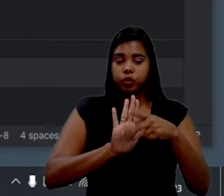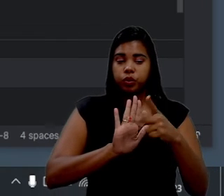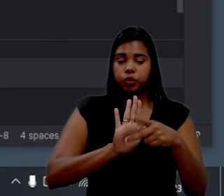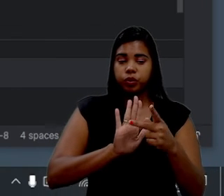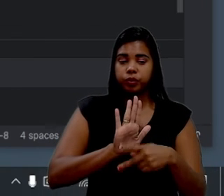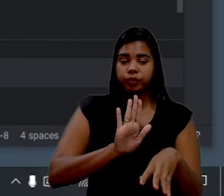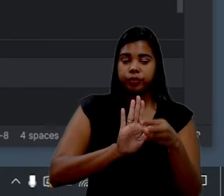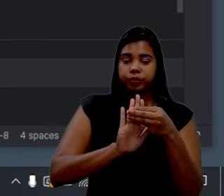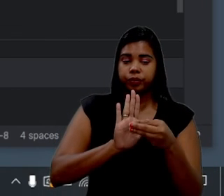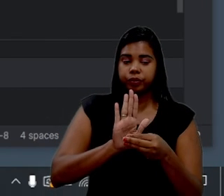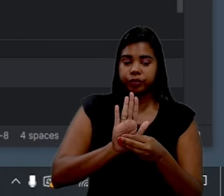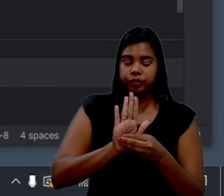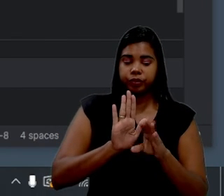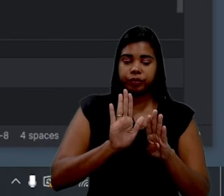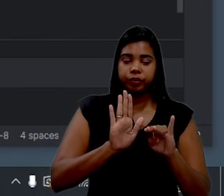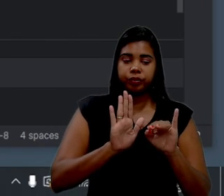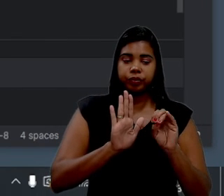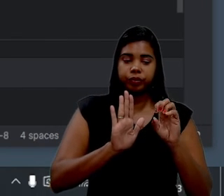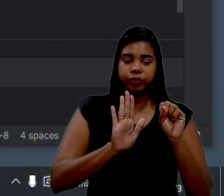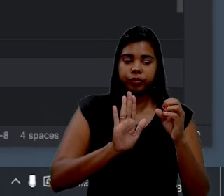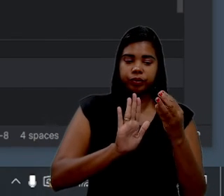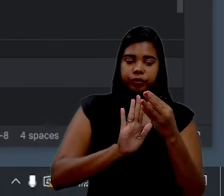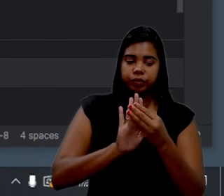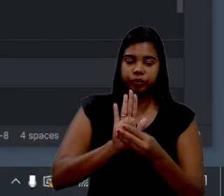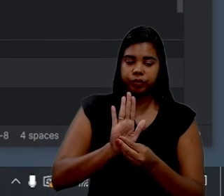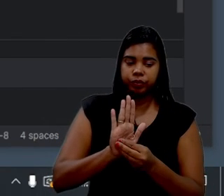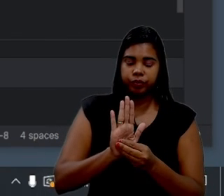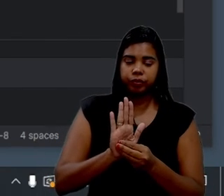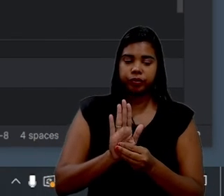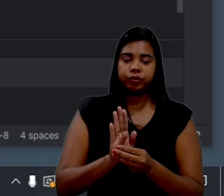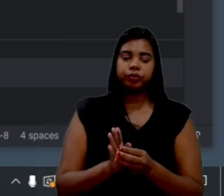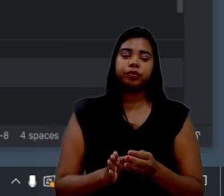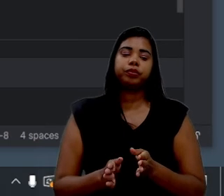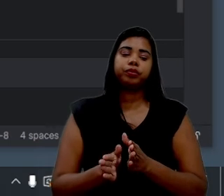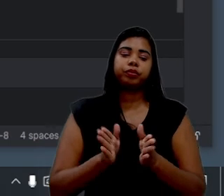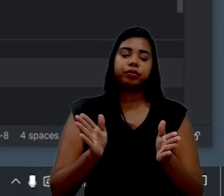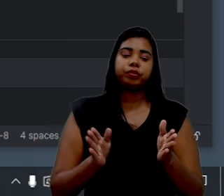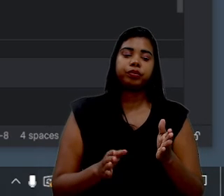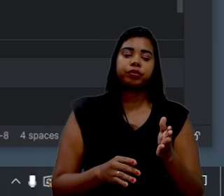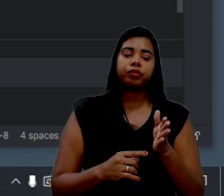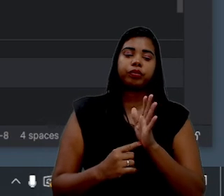importou as views para ter acesso